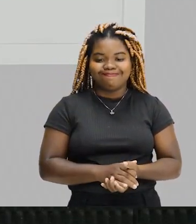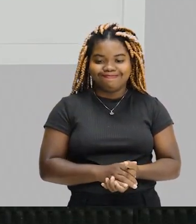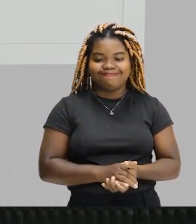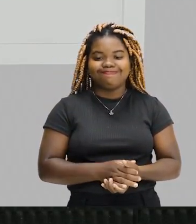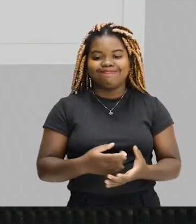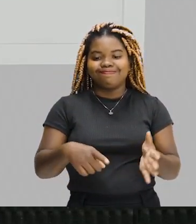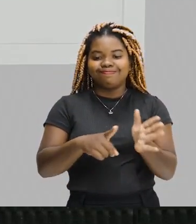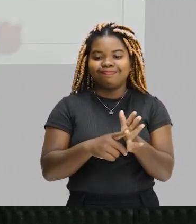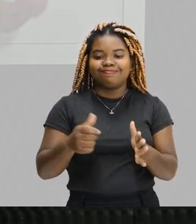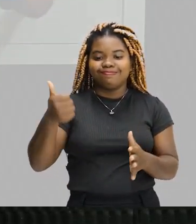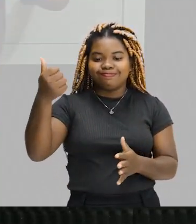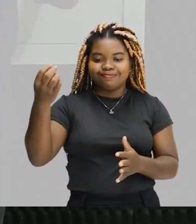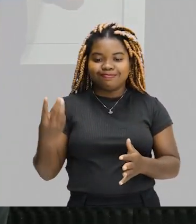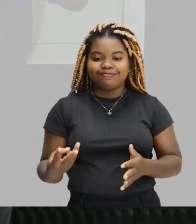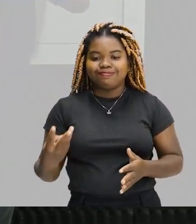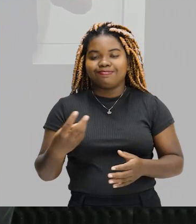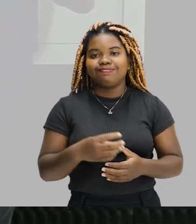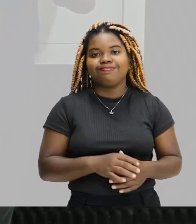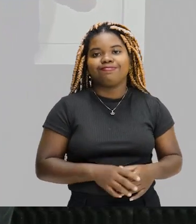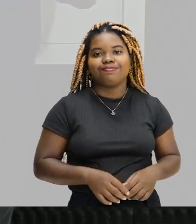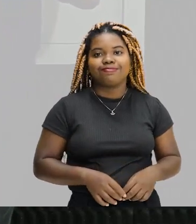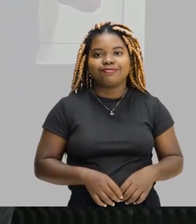Então, menos 1/3